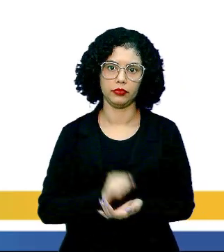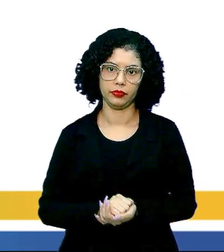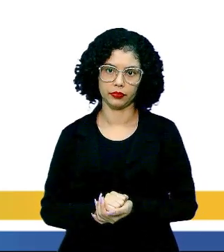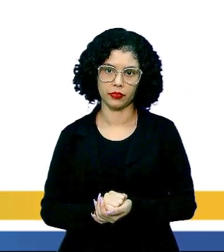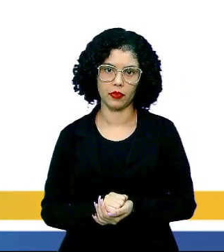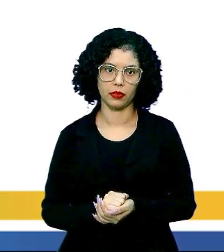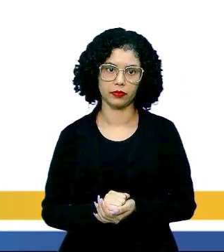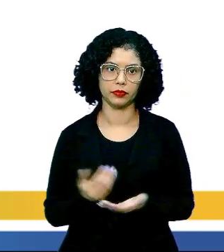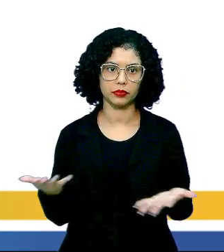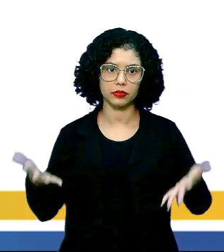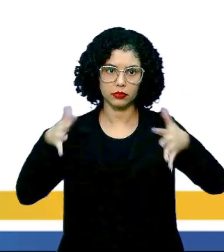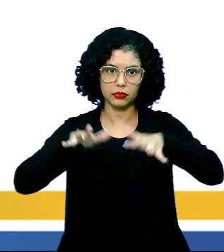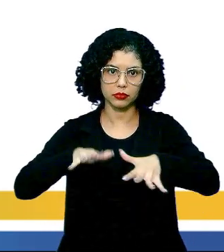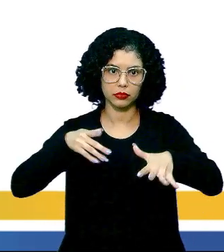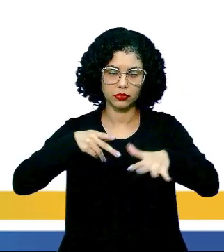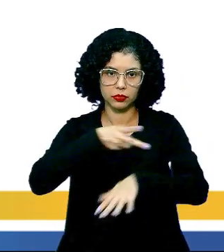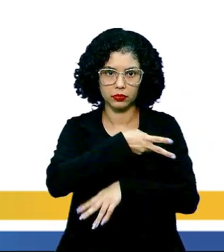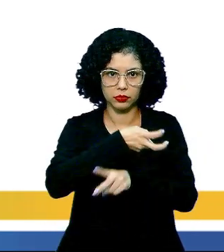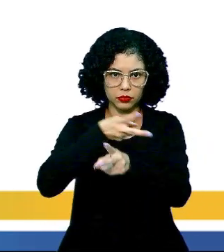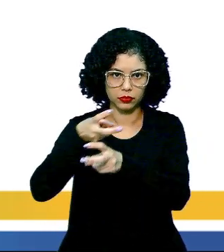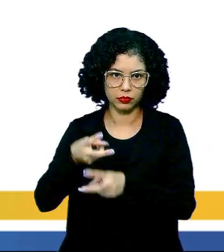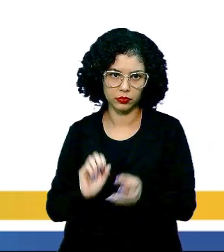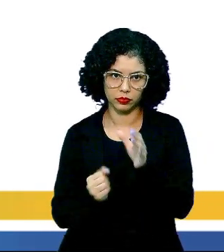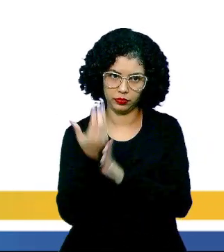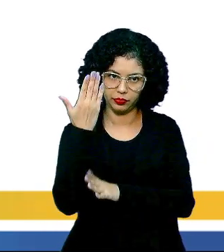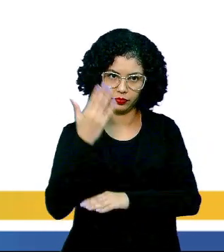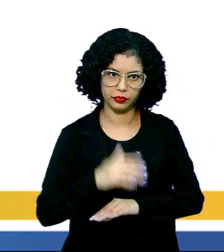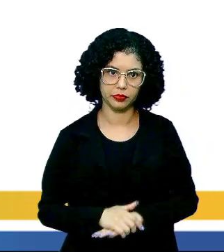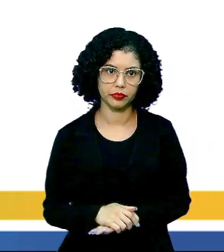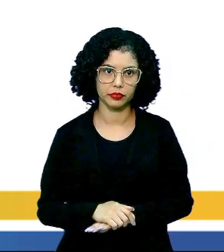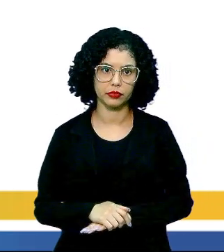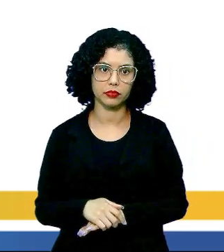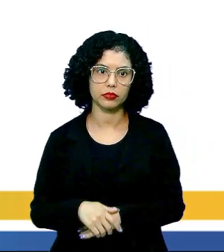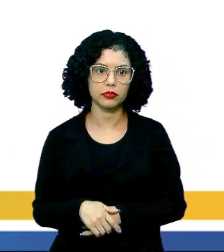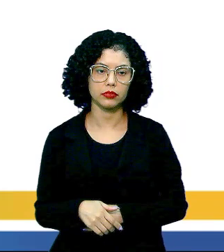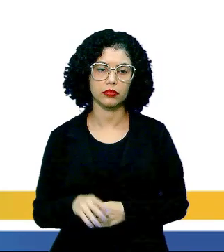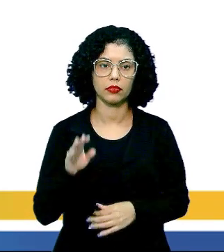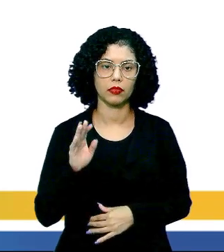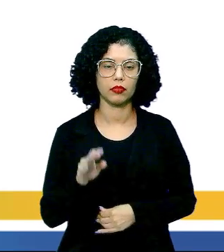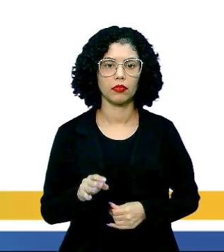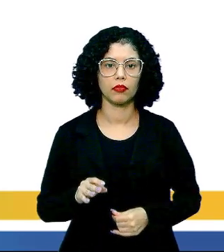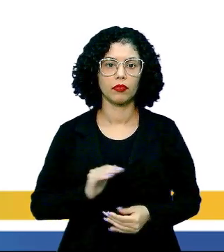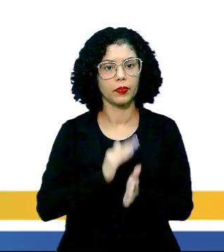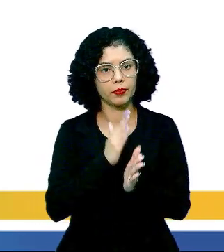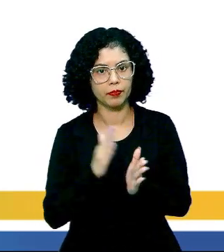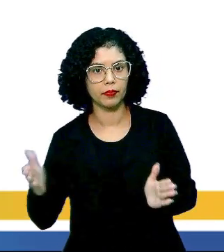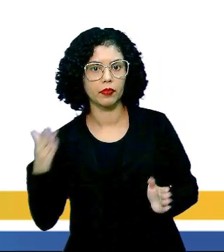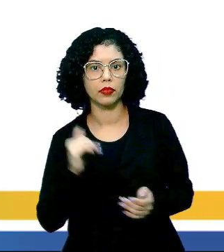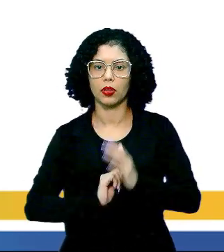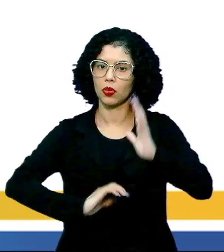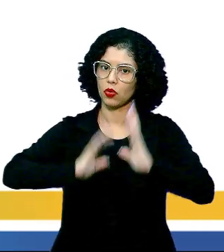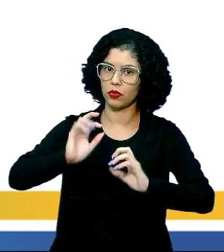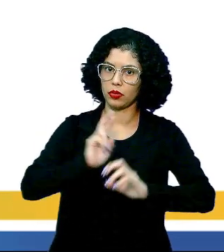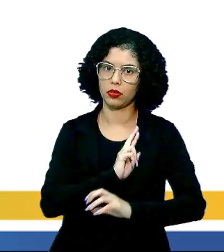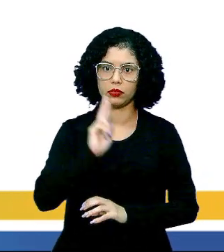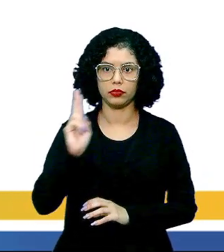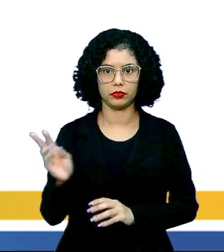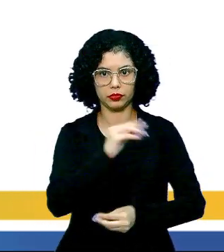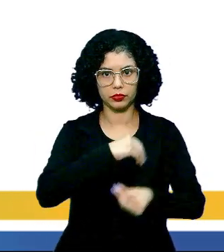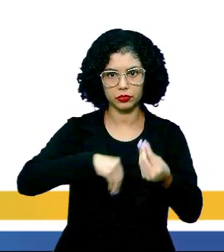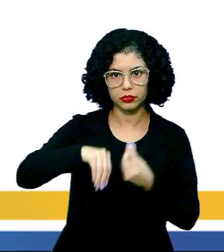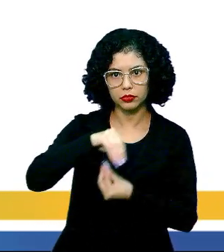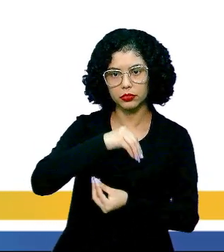e políticas se fundem quando investigamos suas origens. Letra B, são decorrência dos